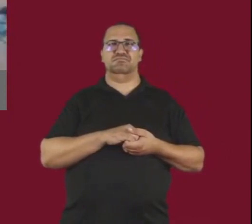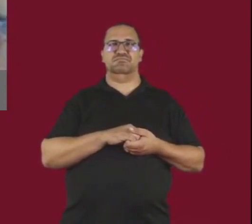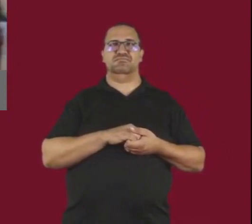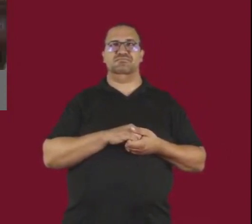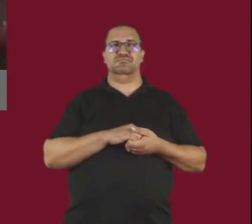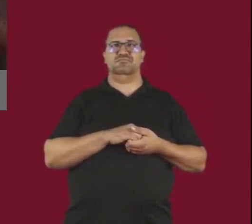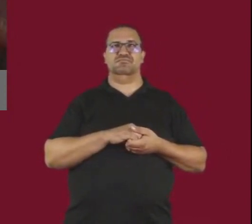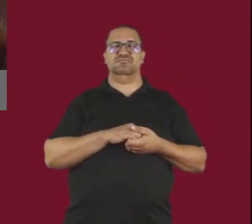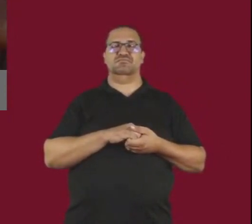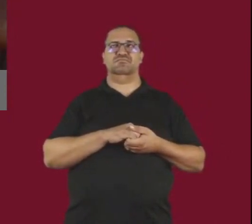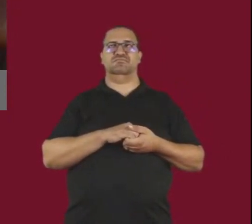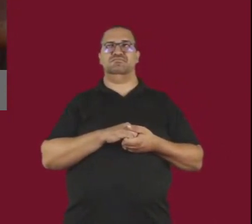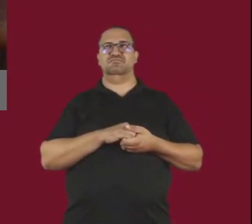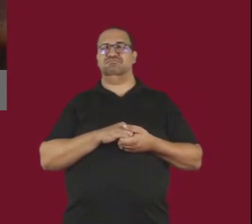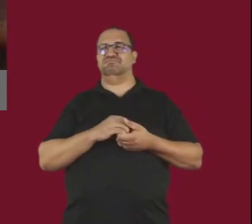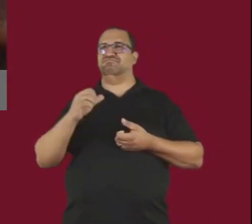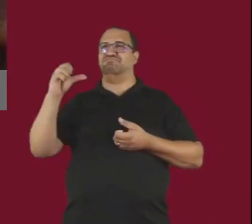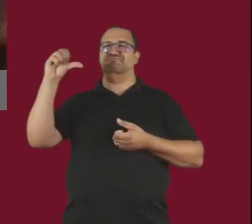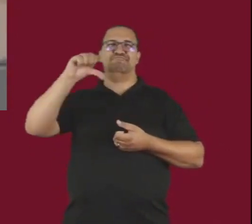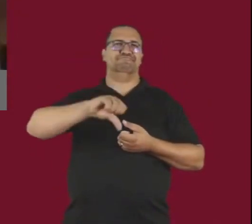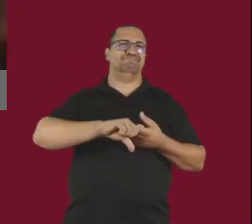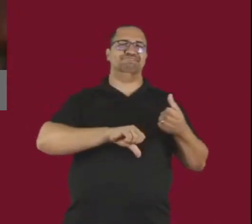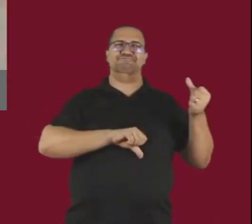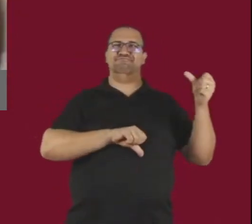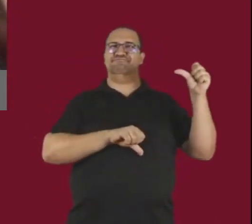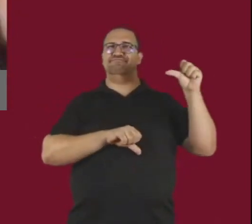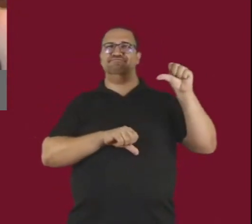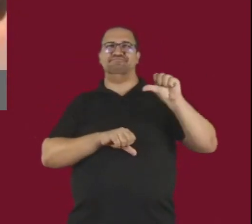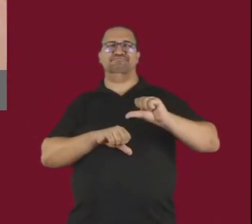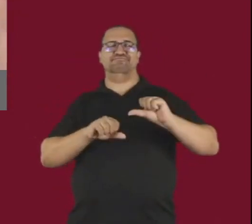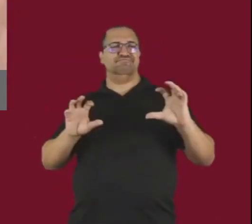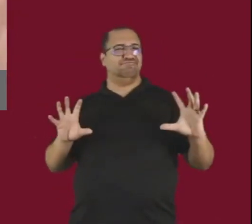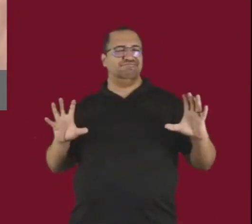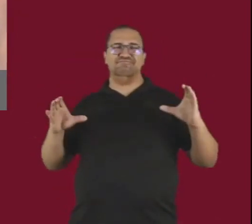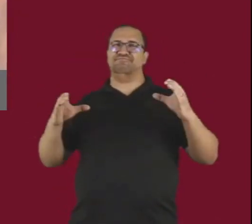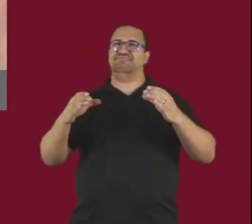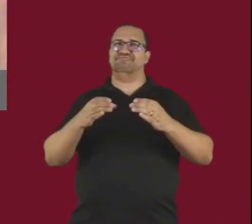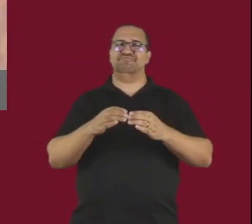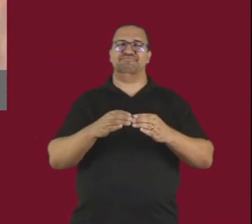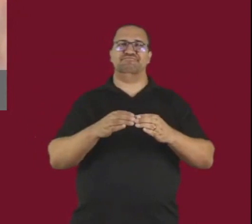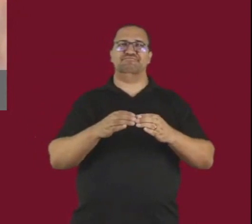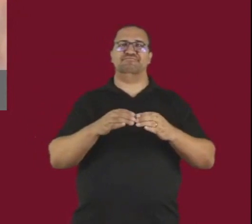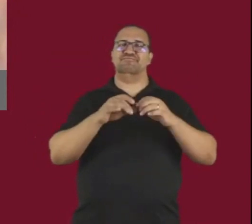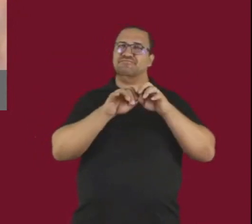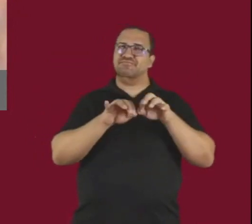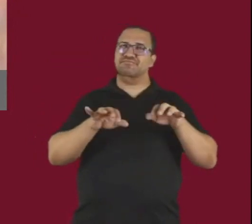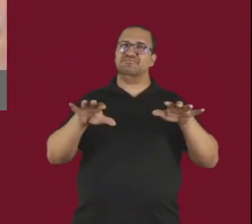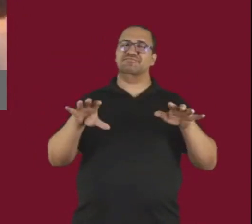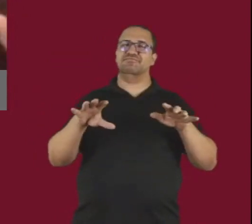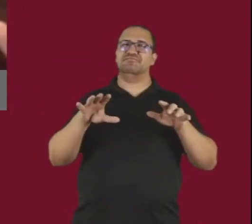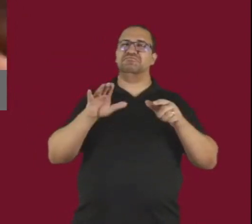É um negacionismo coletivo. Não basta postar no Instagram.